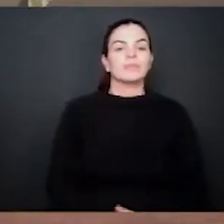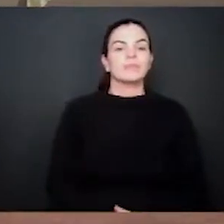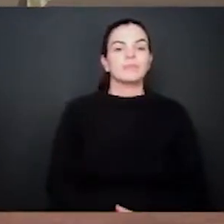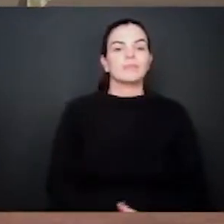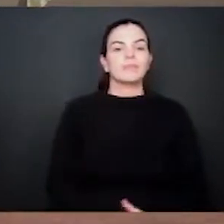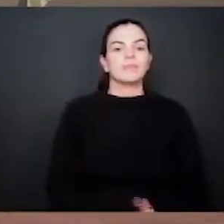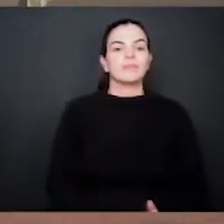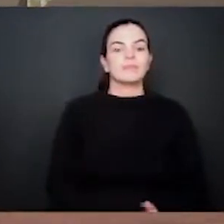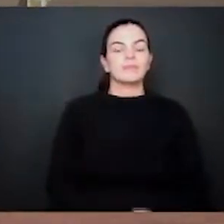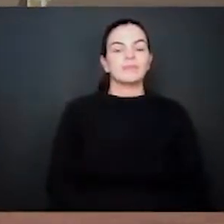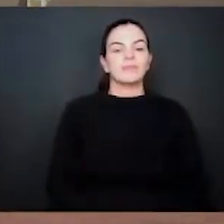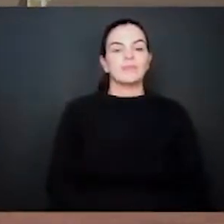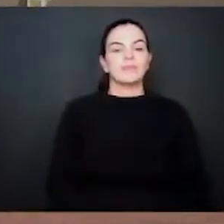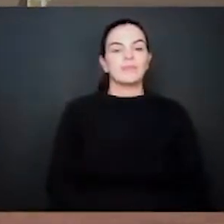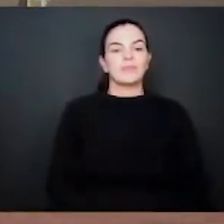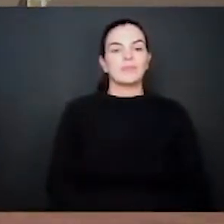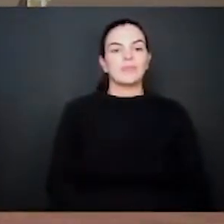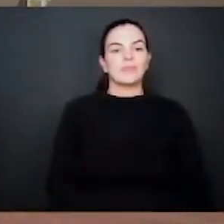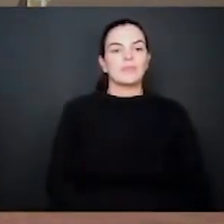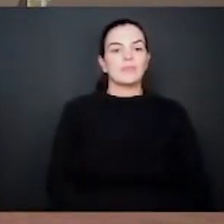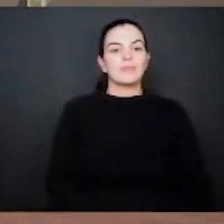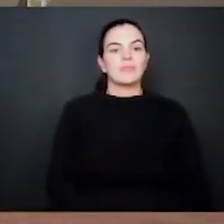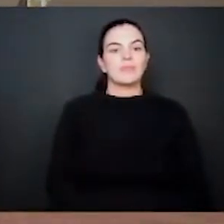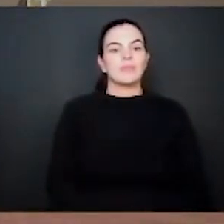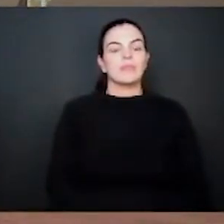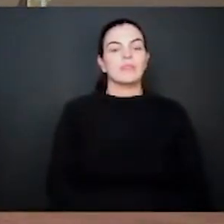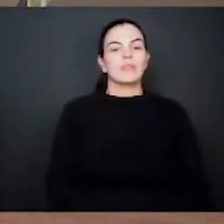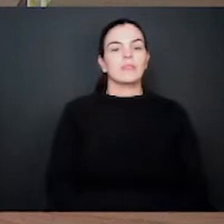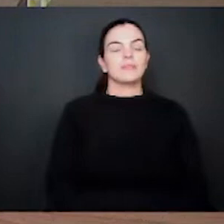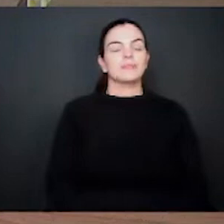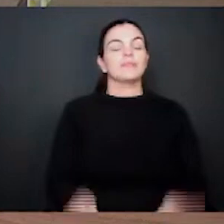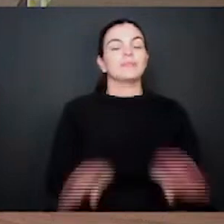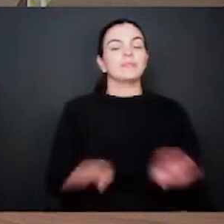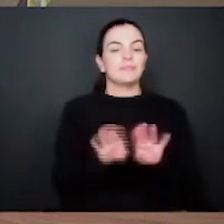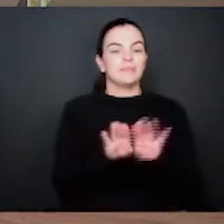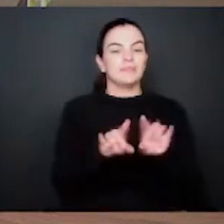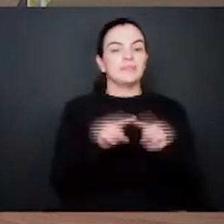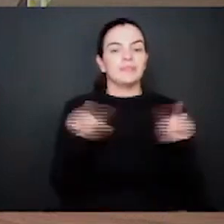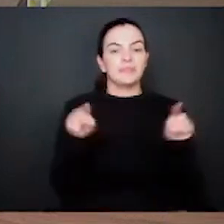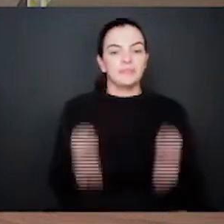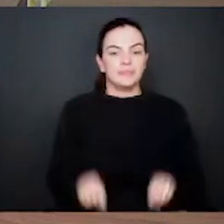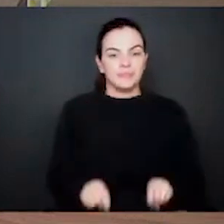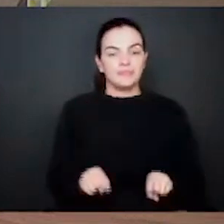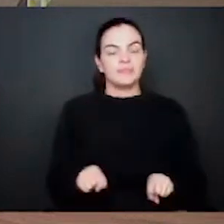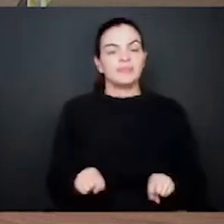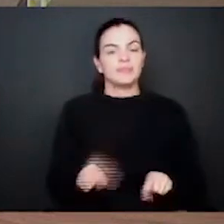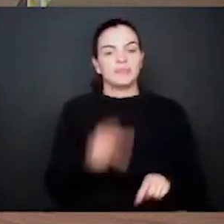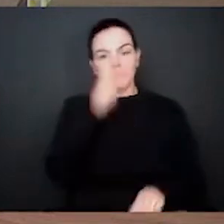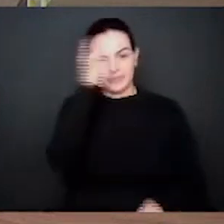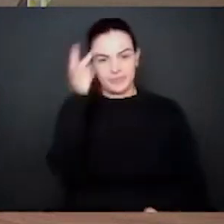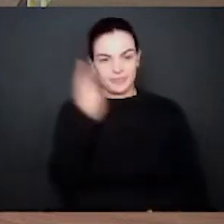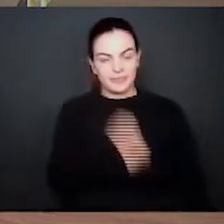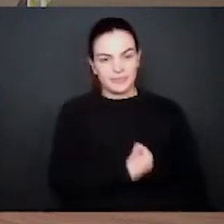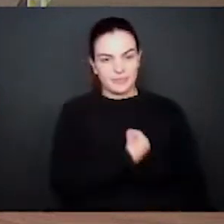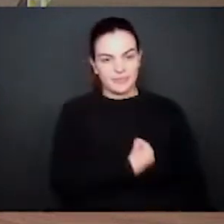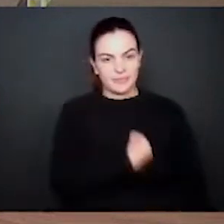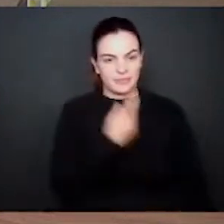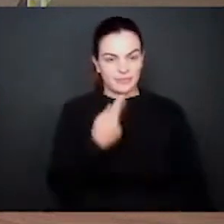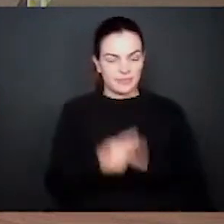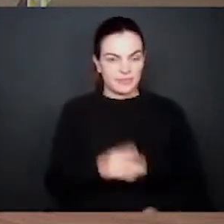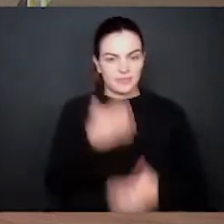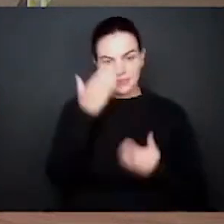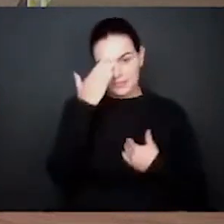também aos nossos funcionários, demais presentes, agradecer a presença do SISMAC